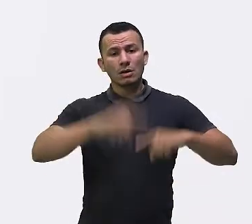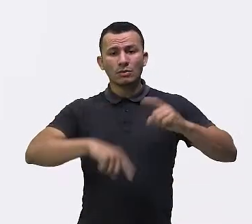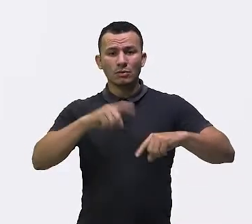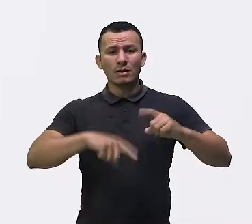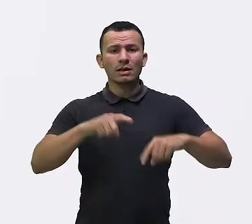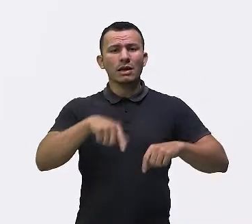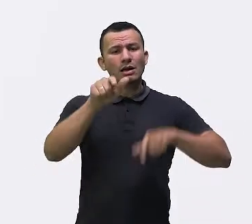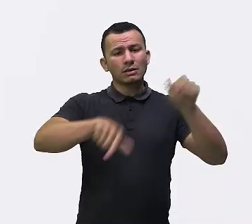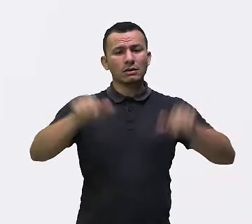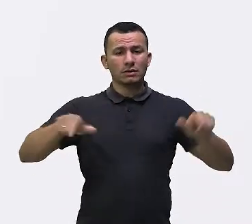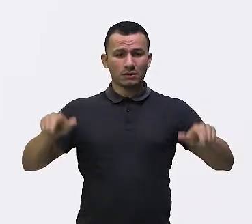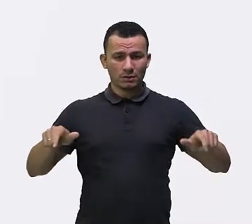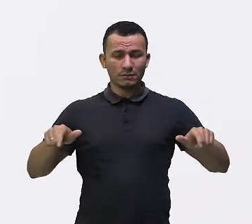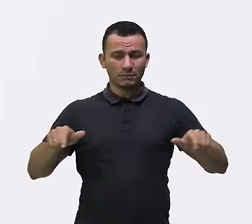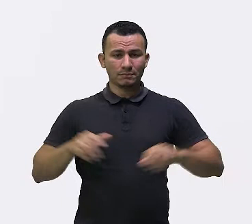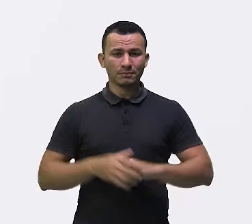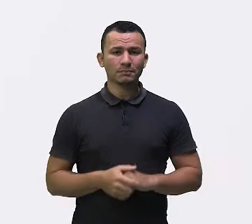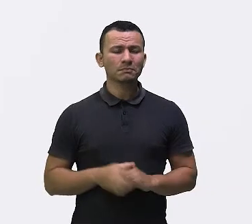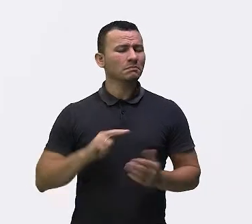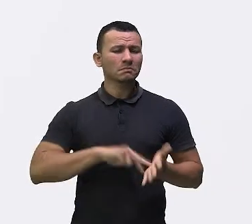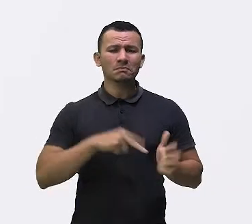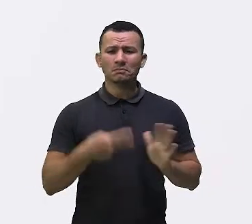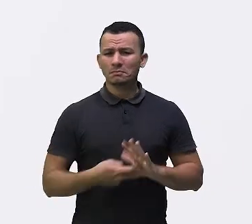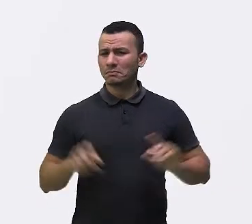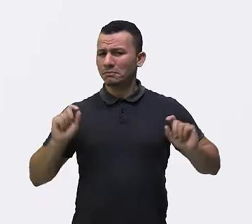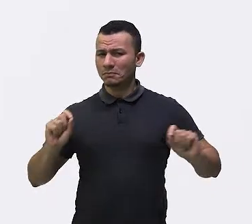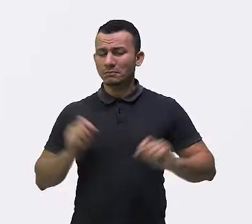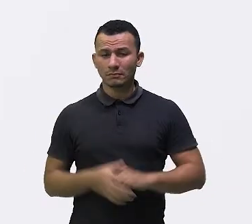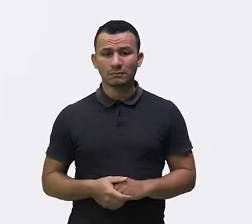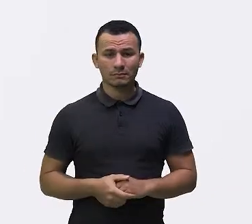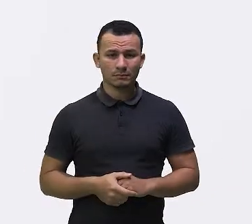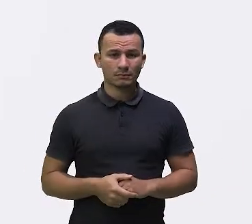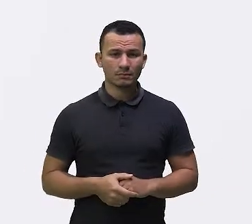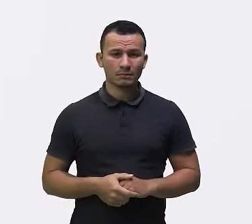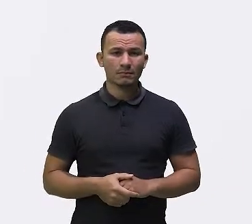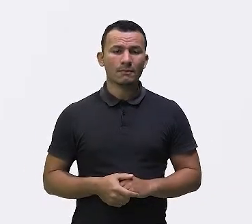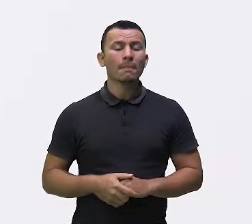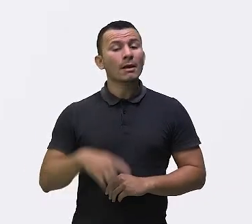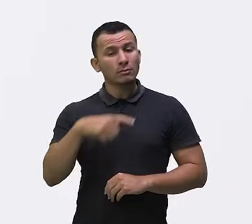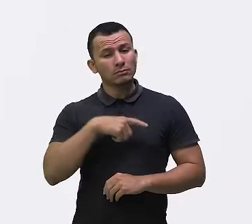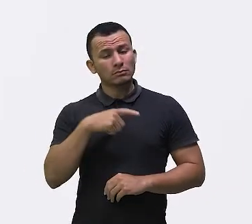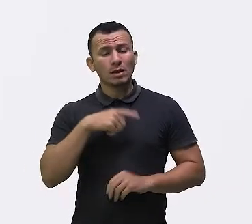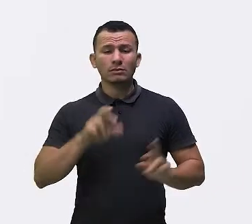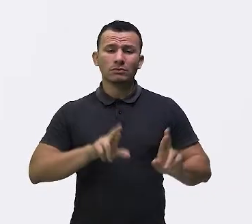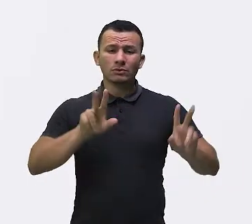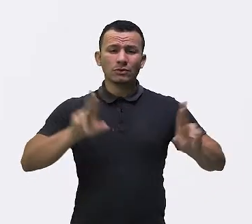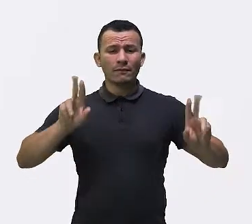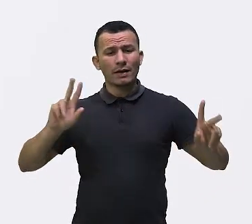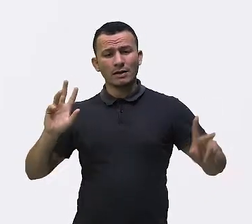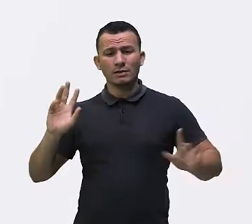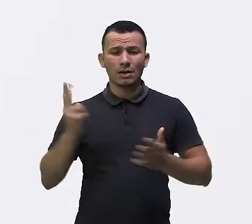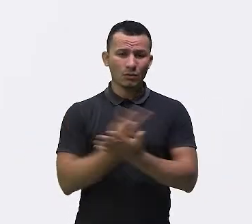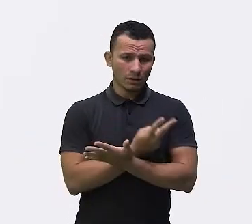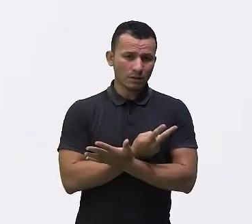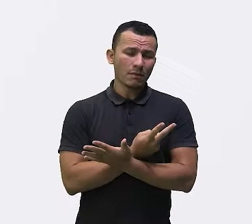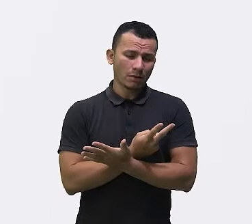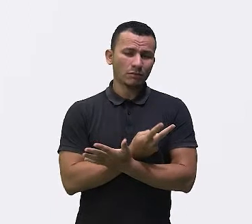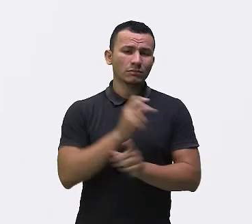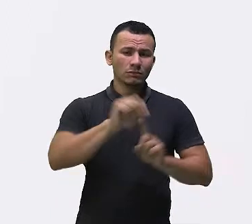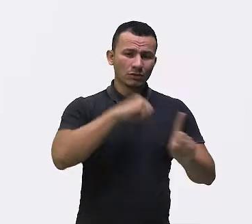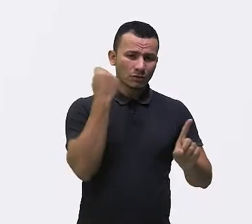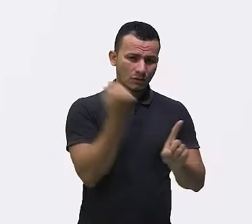dos sujeitos. Isso quer dizer que diferentes situações materiais, o que em uma sociedade